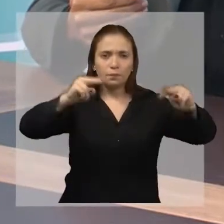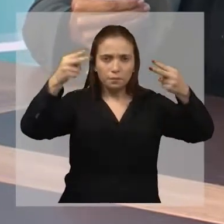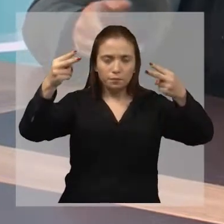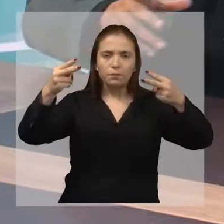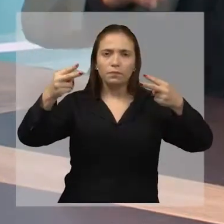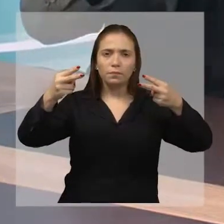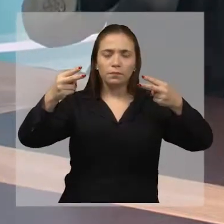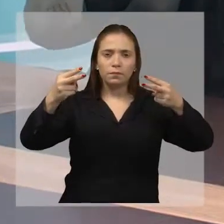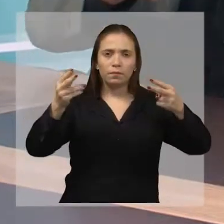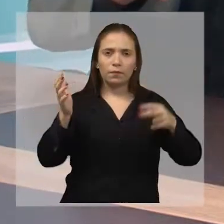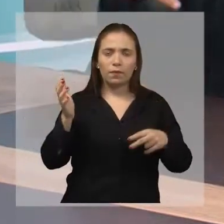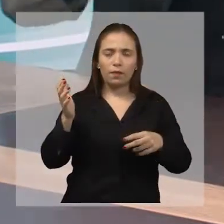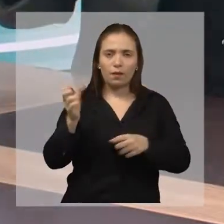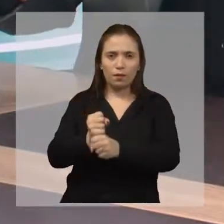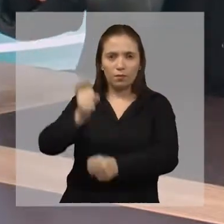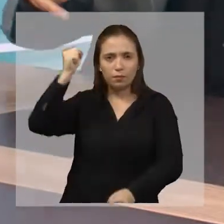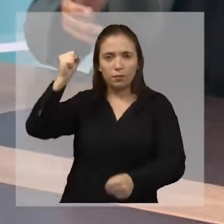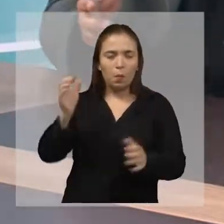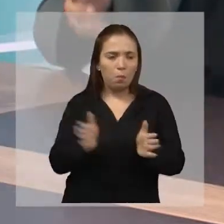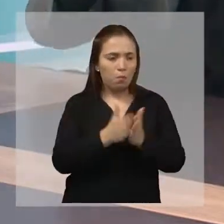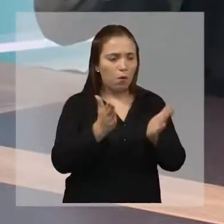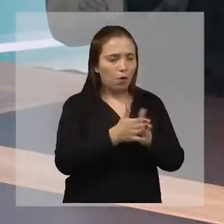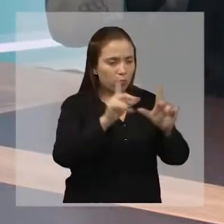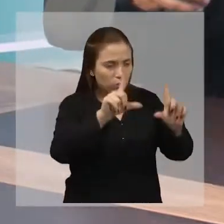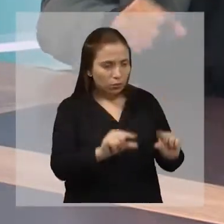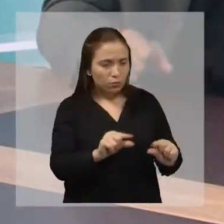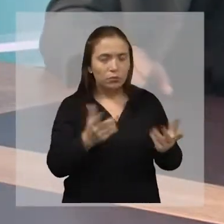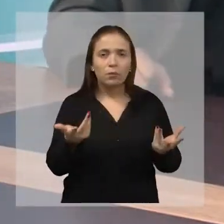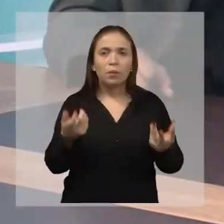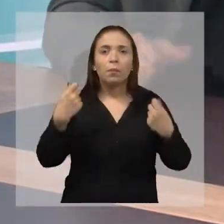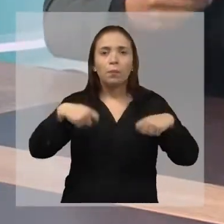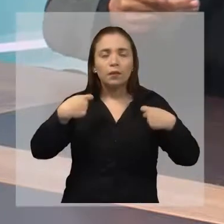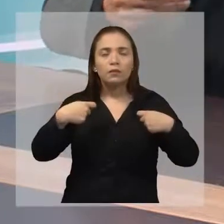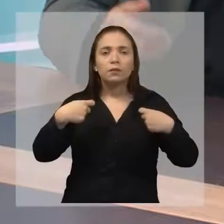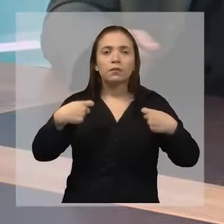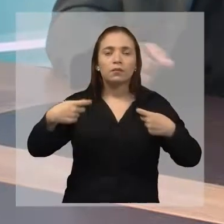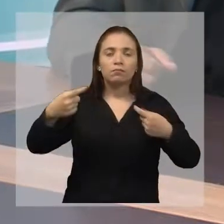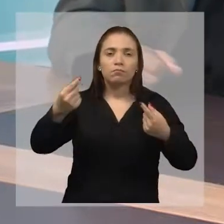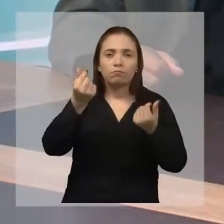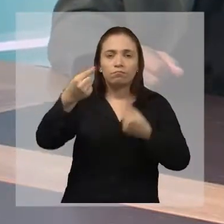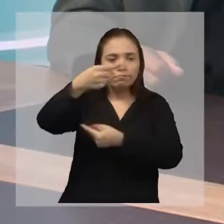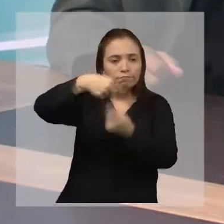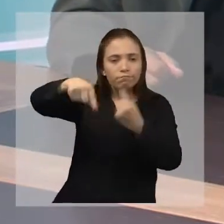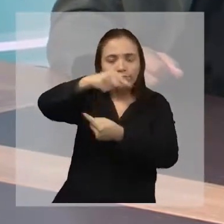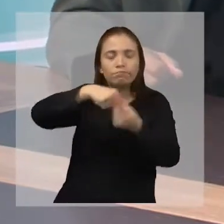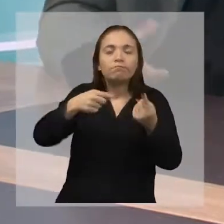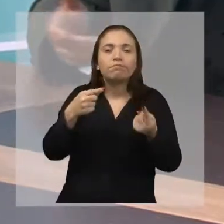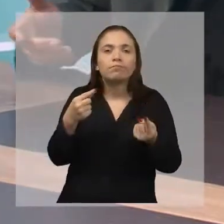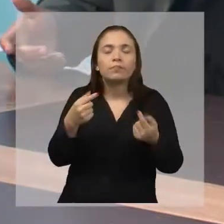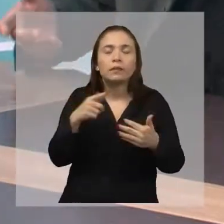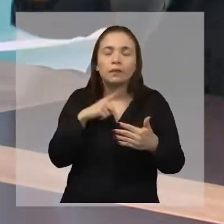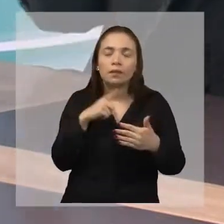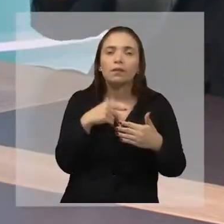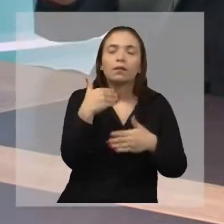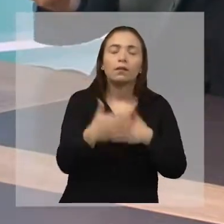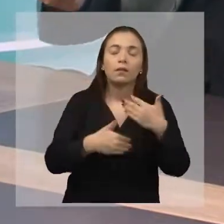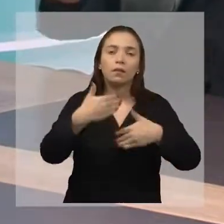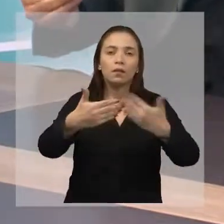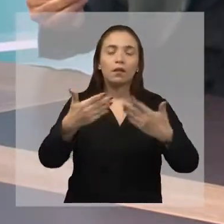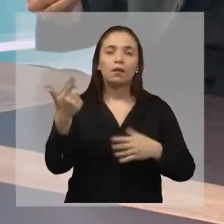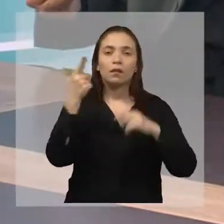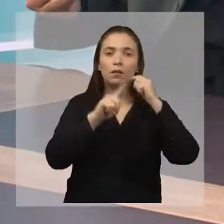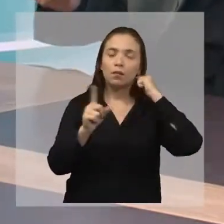A Prefeitura investe no transporte público para melhorar a vida das famílias em Fortaleza. Criou o Bilhetinho, passagem